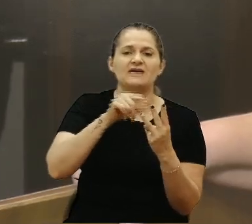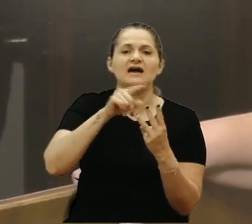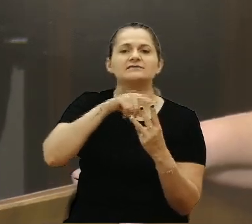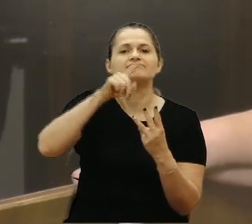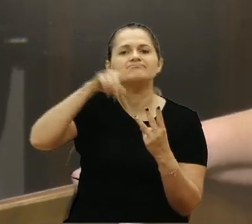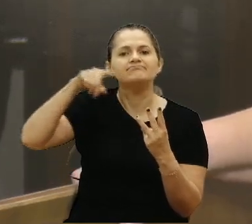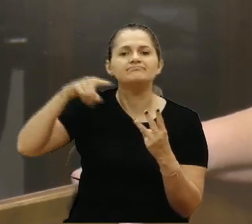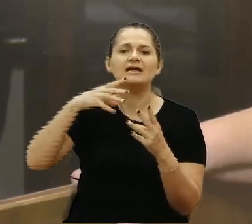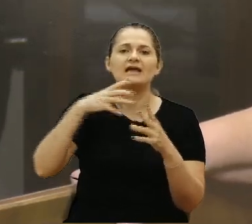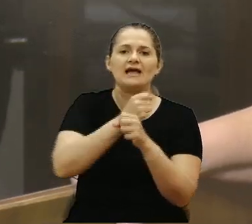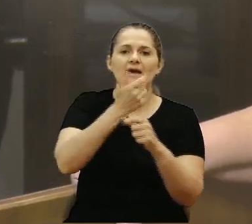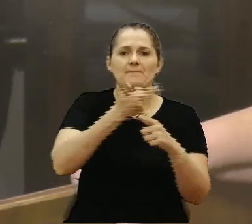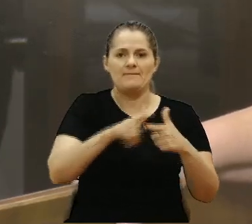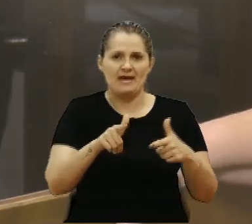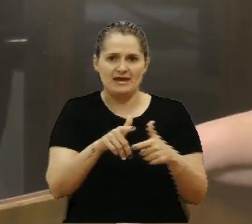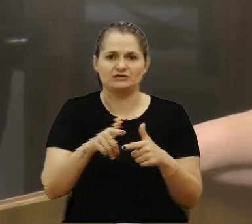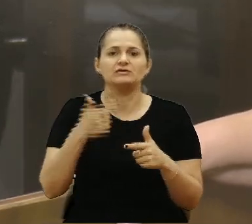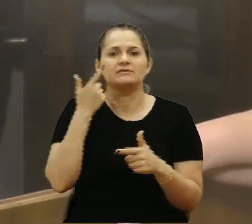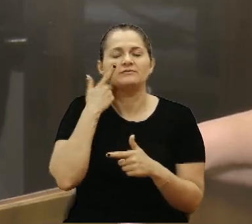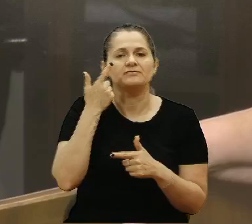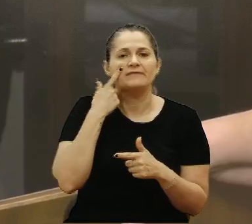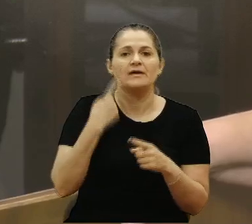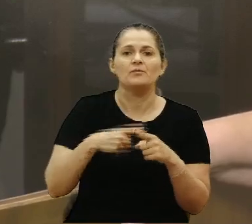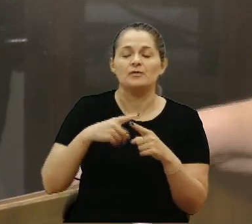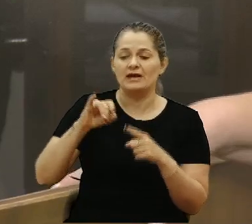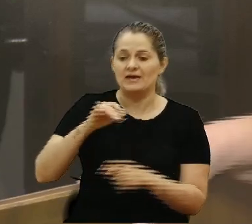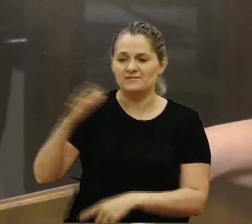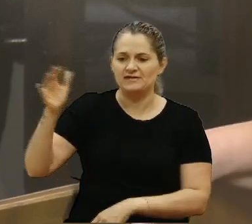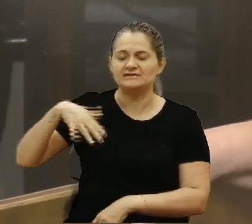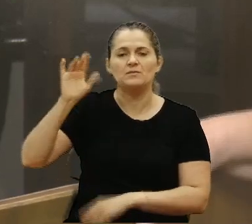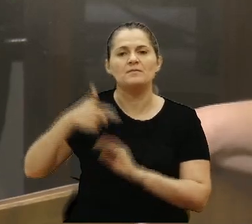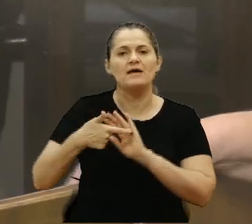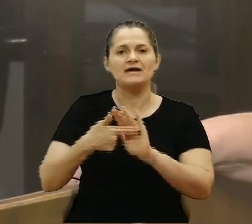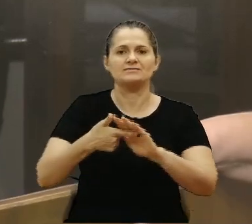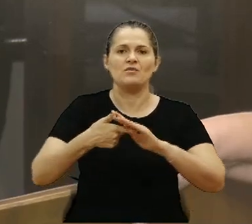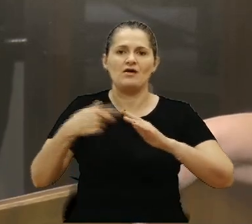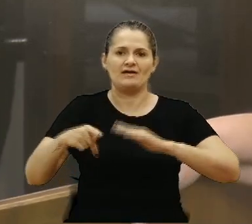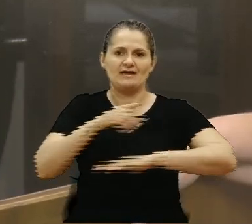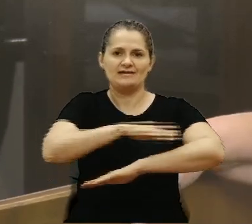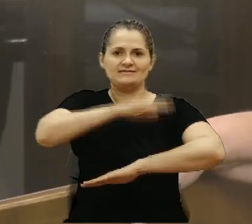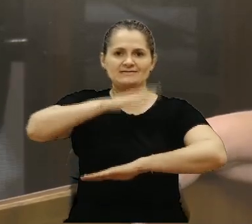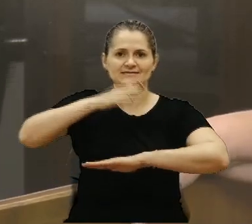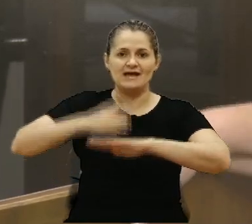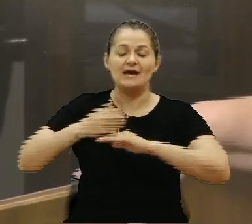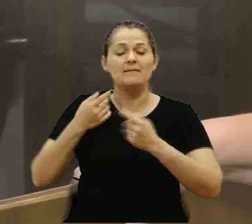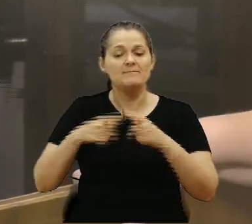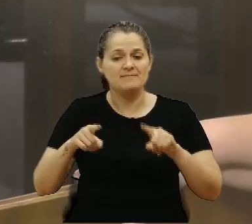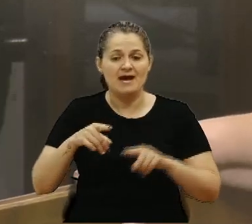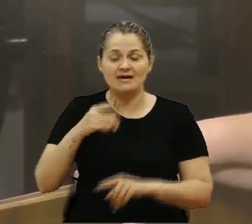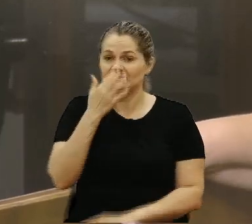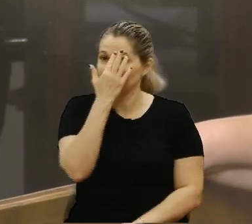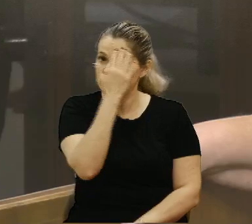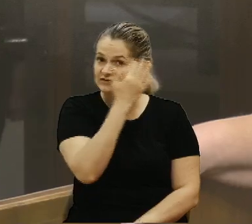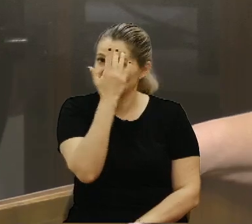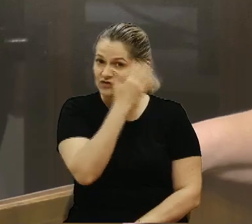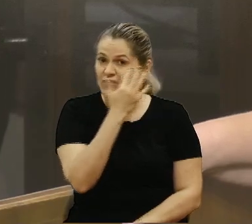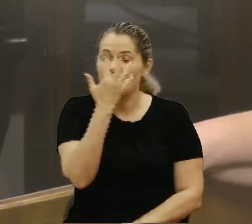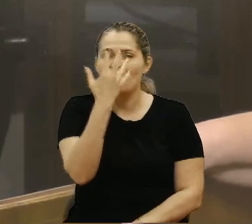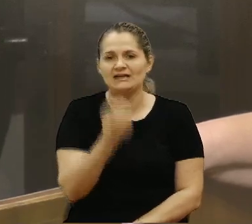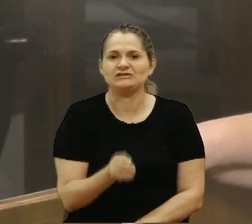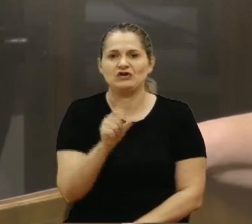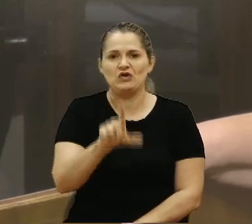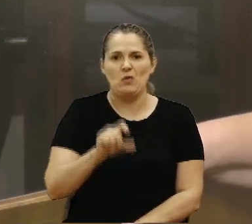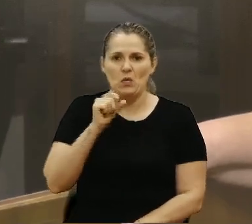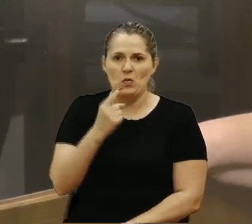e a inflação ocorrida aqui na região da Serra. Mas o prefeito, desde que assumiu, optou pelo IPCA, então